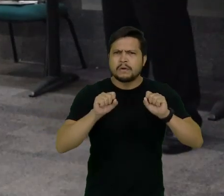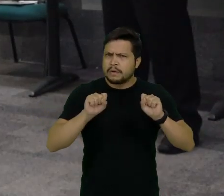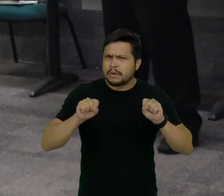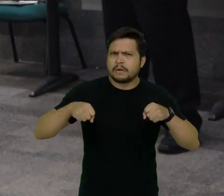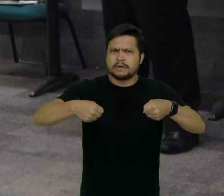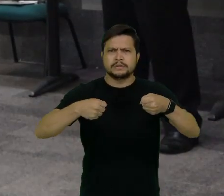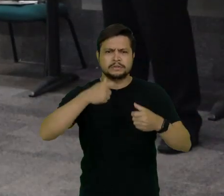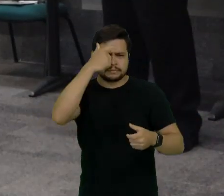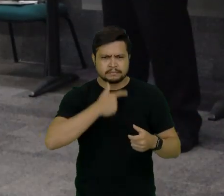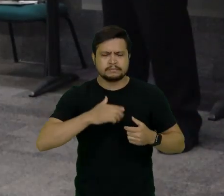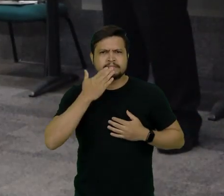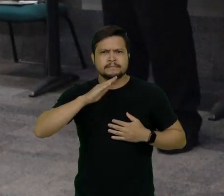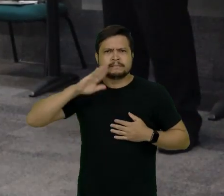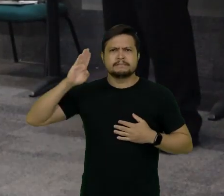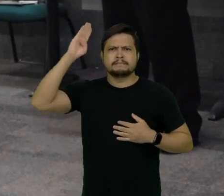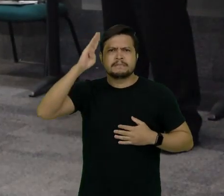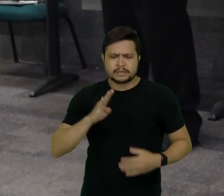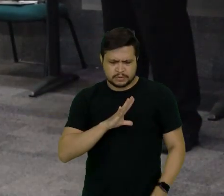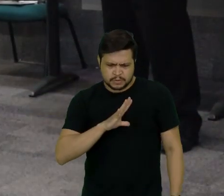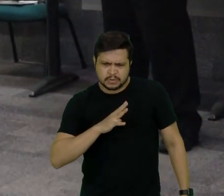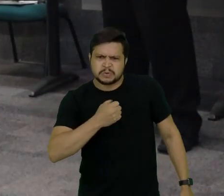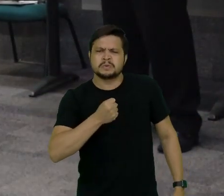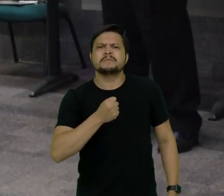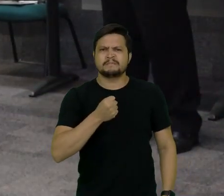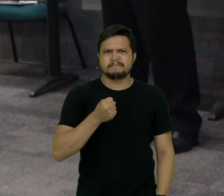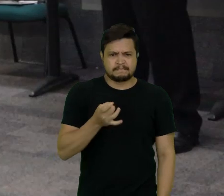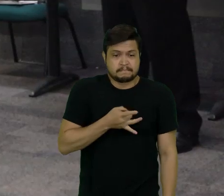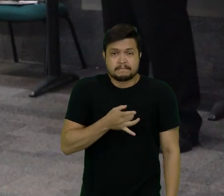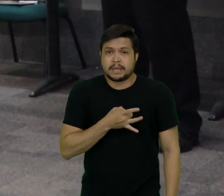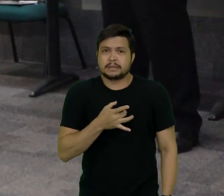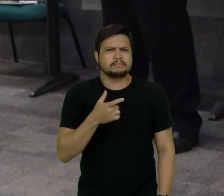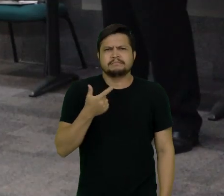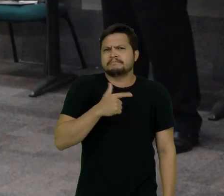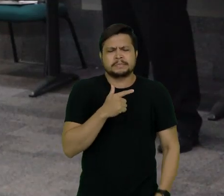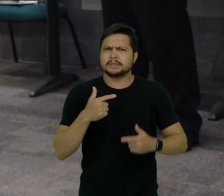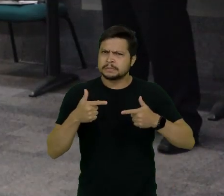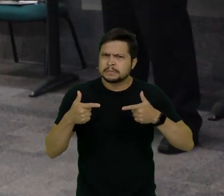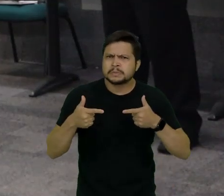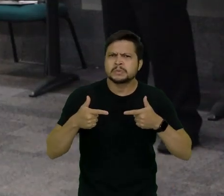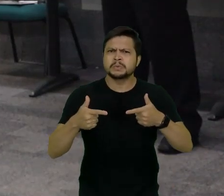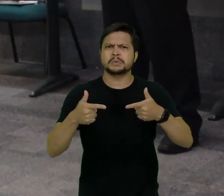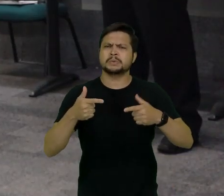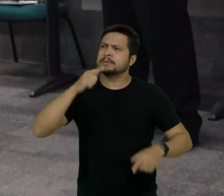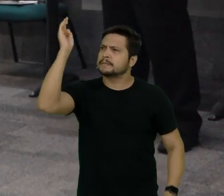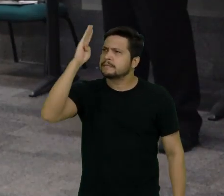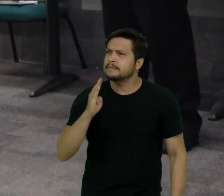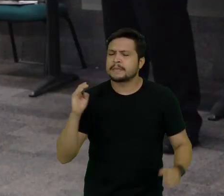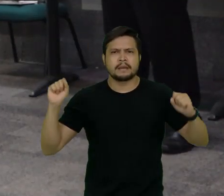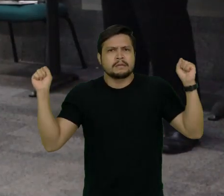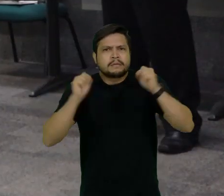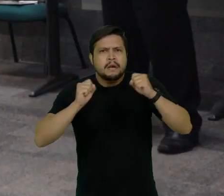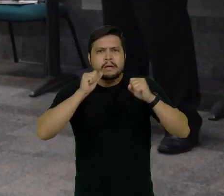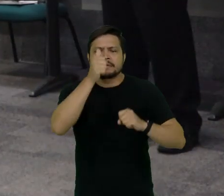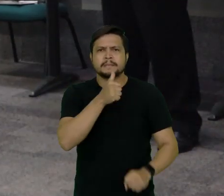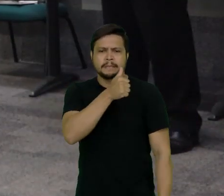justiça acaba forte, verás que o filho teu não foge a unha, ninguém me vende